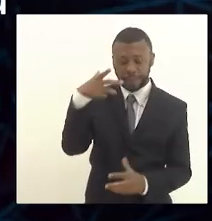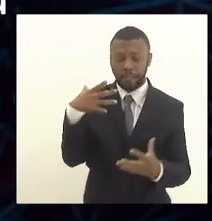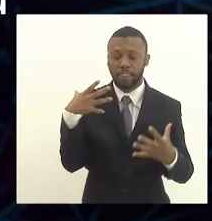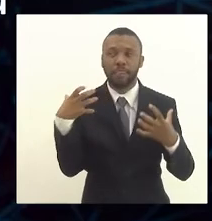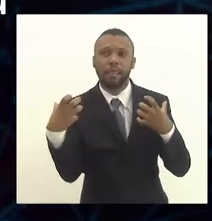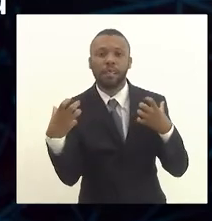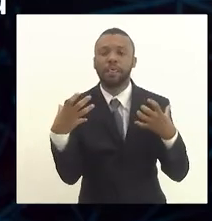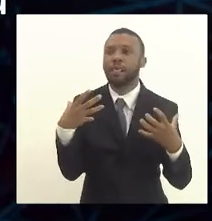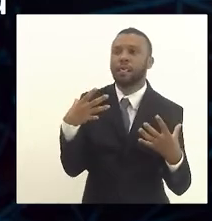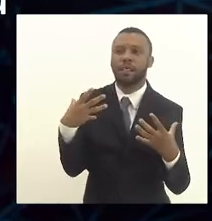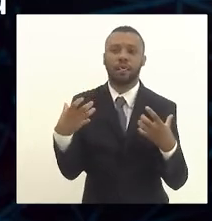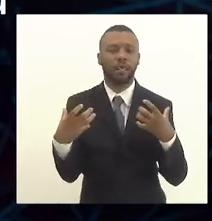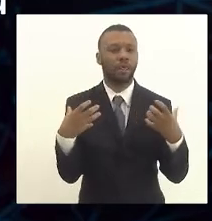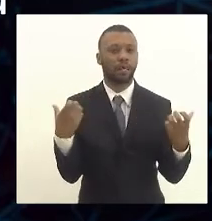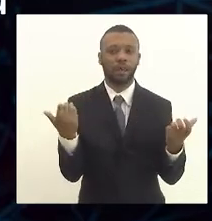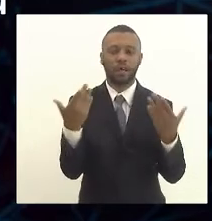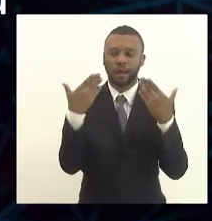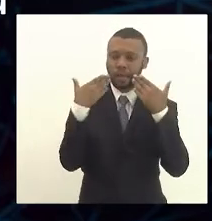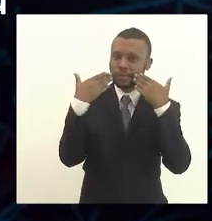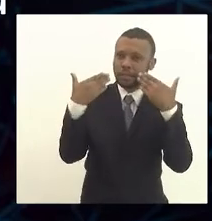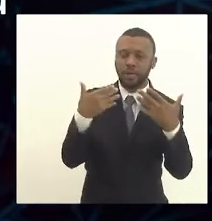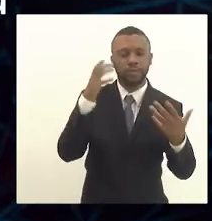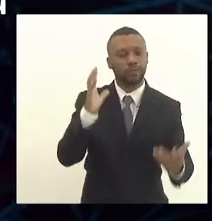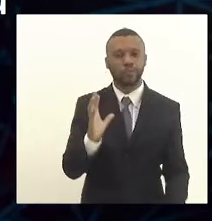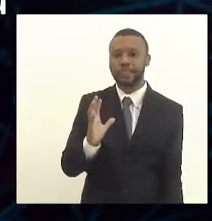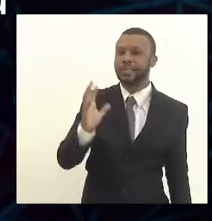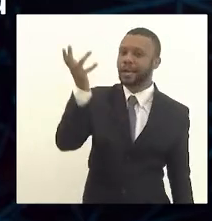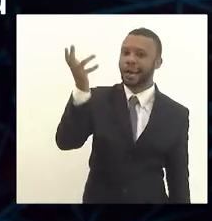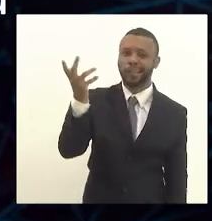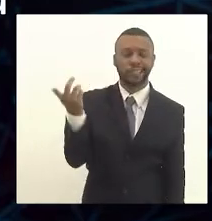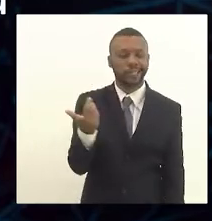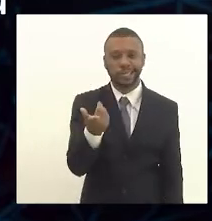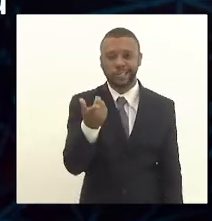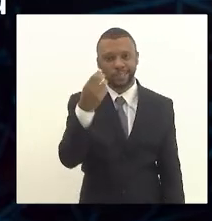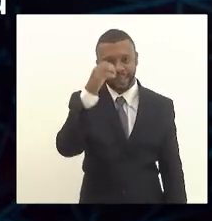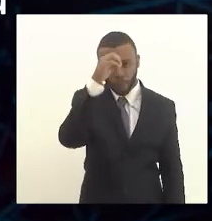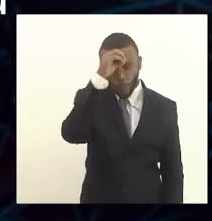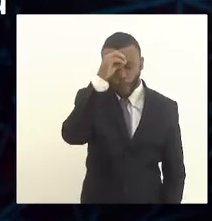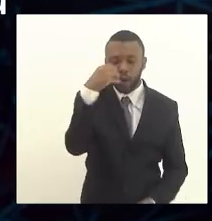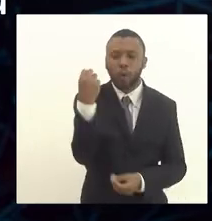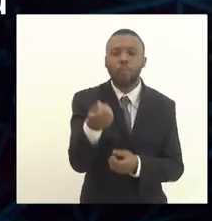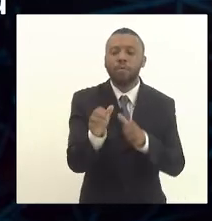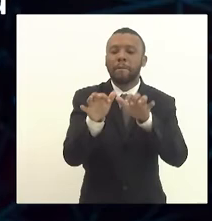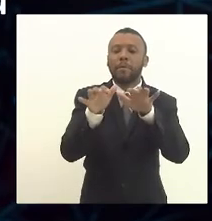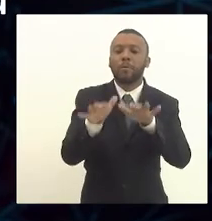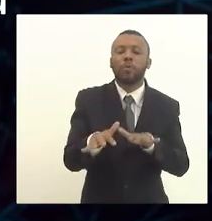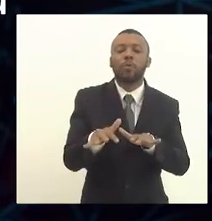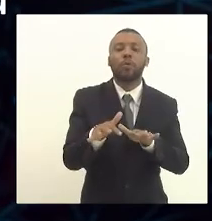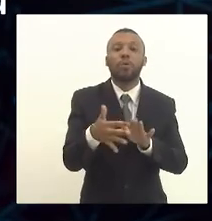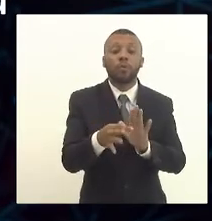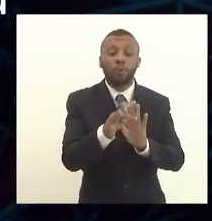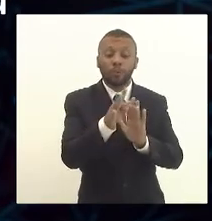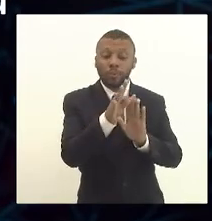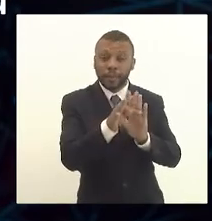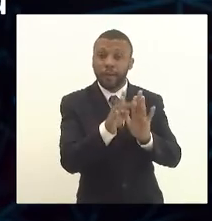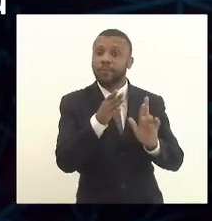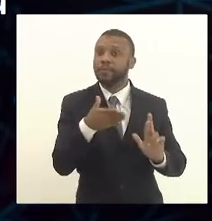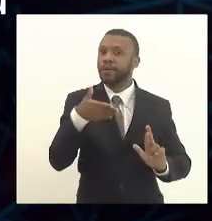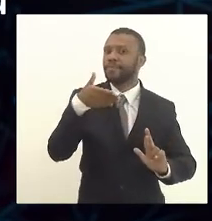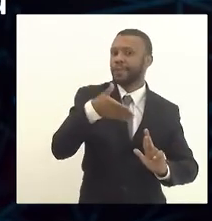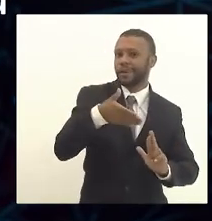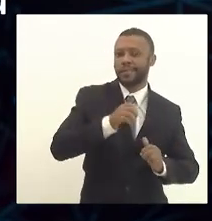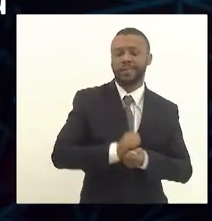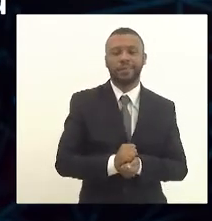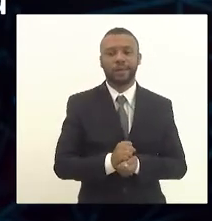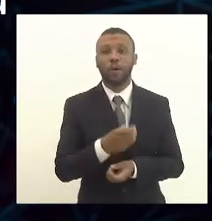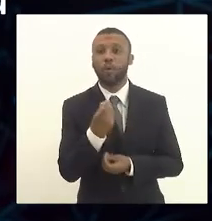né? Diante de um cenário em que não se sabe como elaborar um termo de referência, porque é inovação pura, né? Como se posicionar